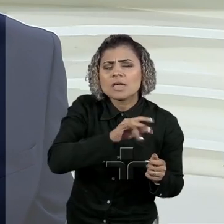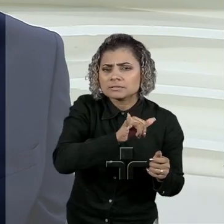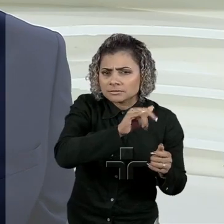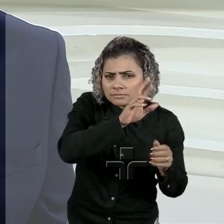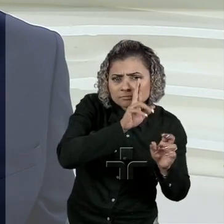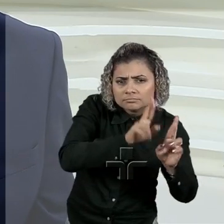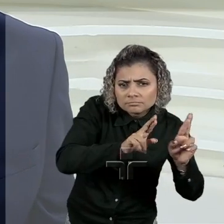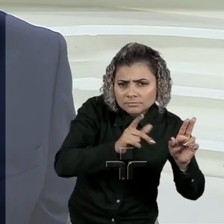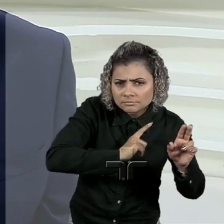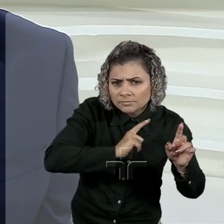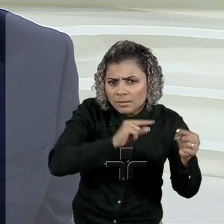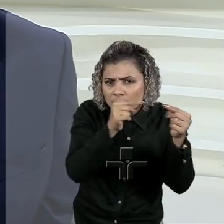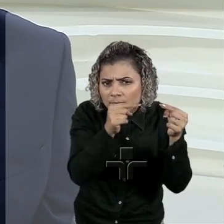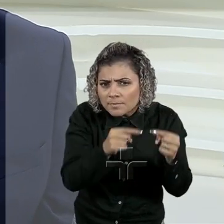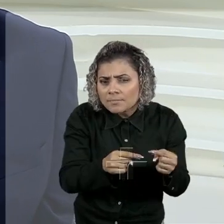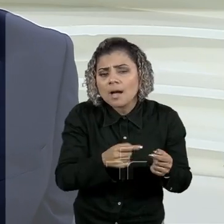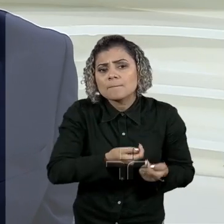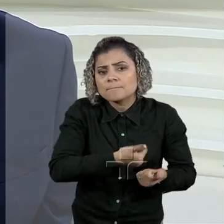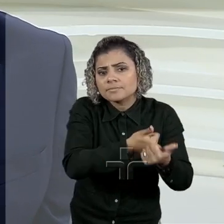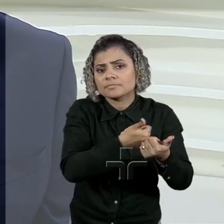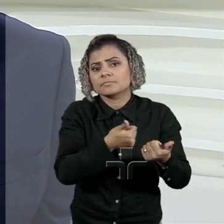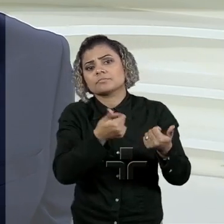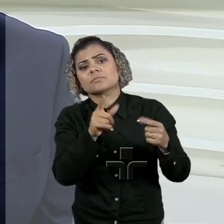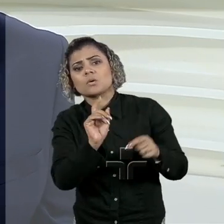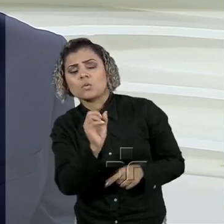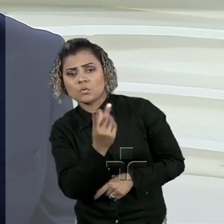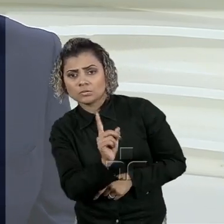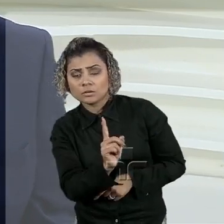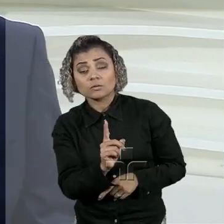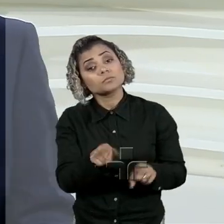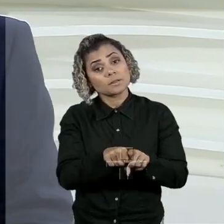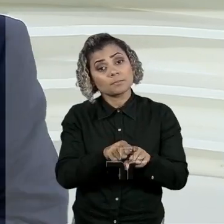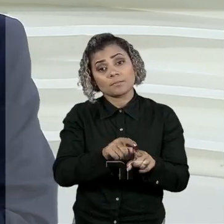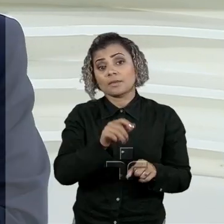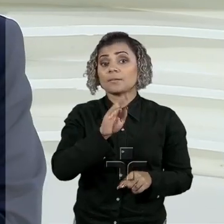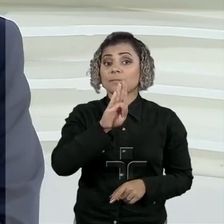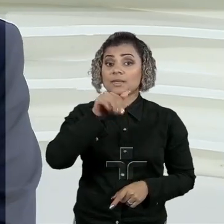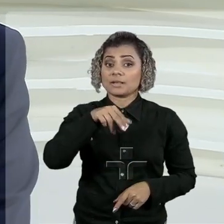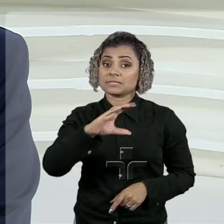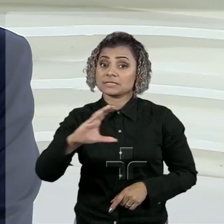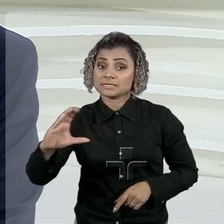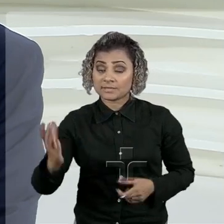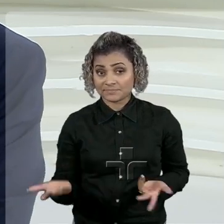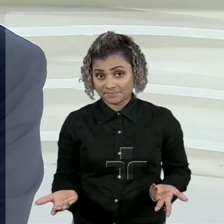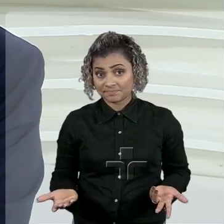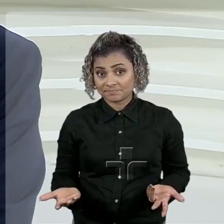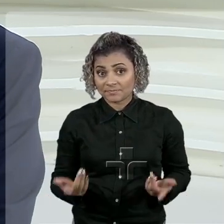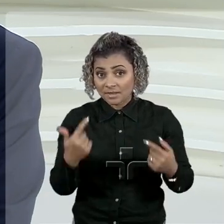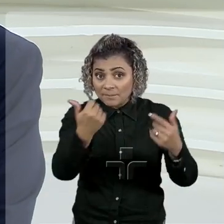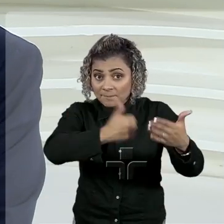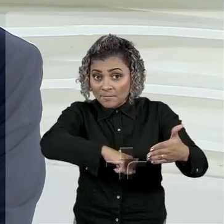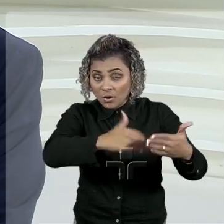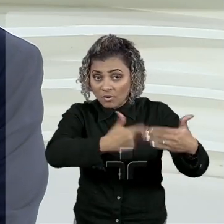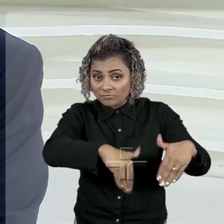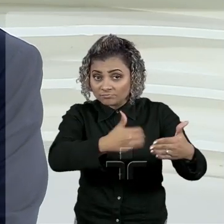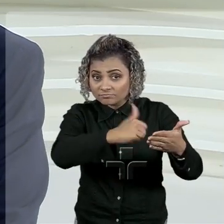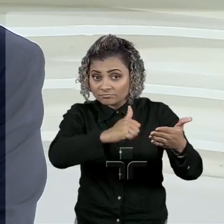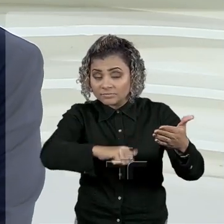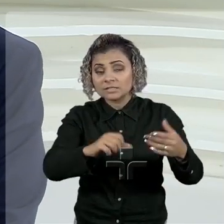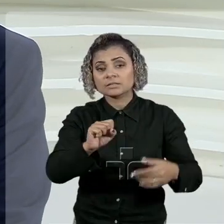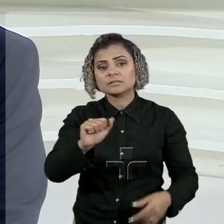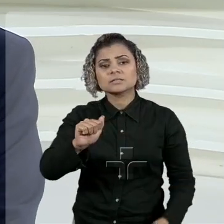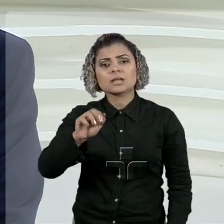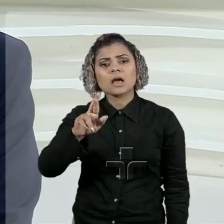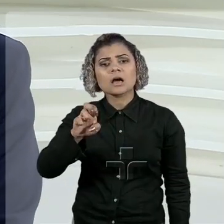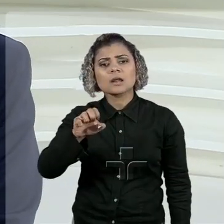própria aplicação da Base Nacional Comum Curricular, que foi aprovada recentemente. A avaliação estadual ela é muito importante, o SARESP,